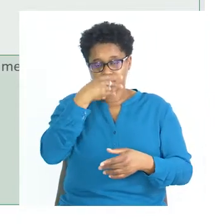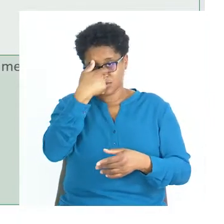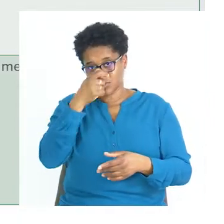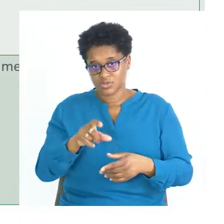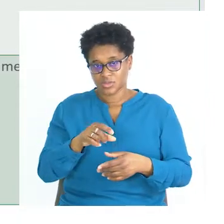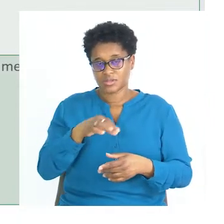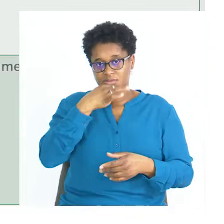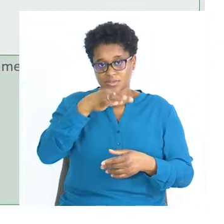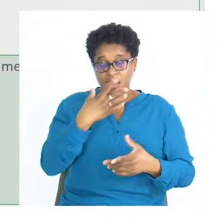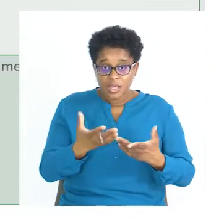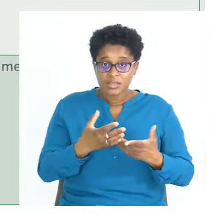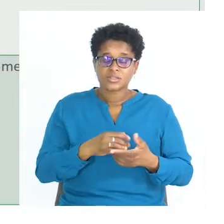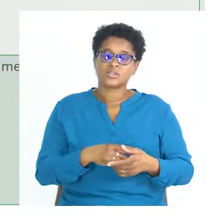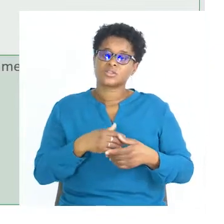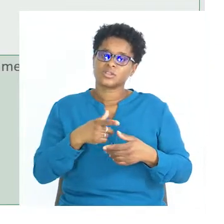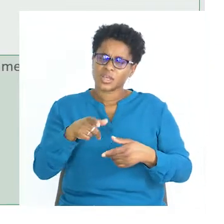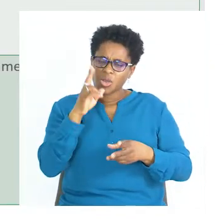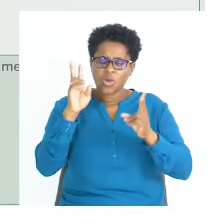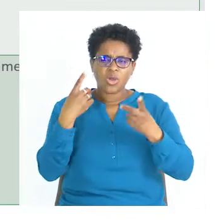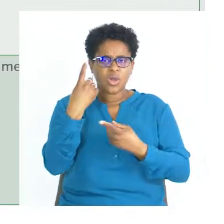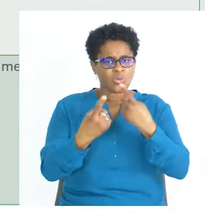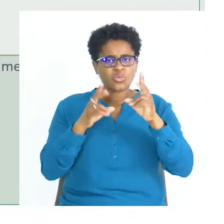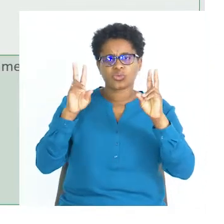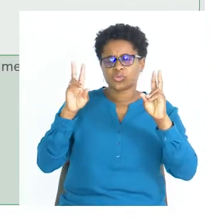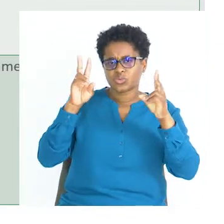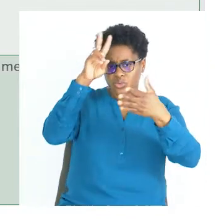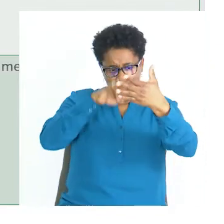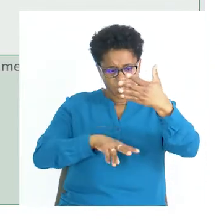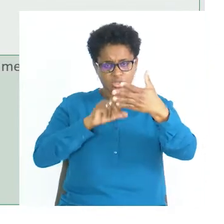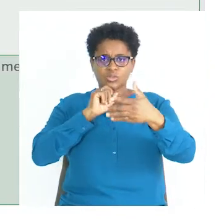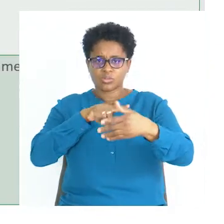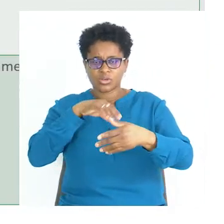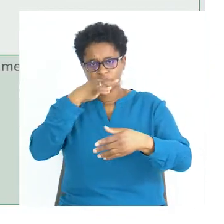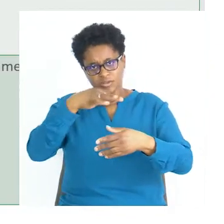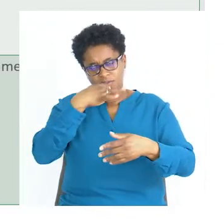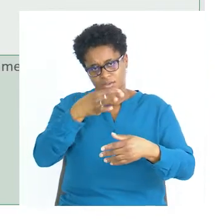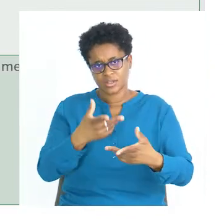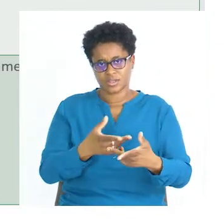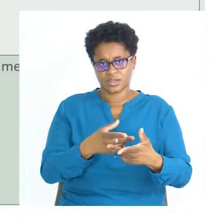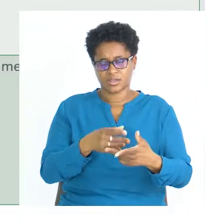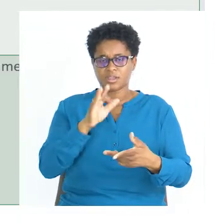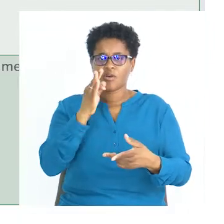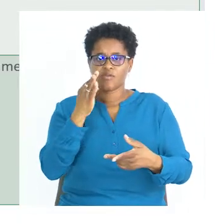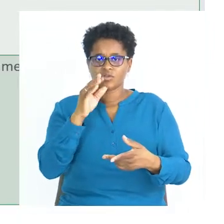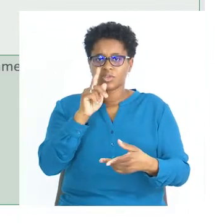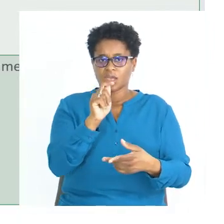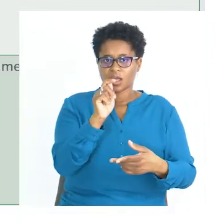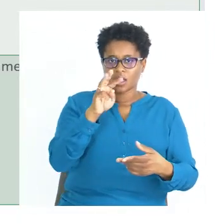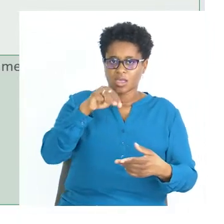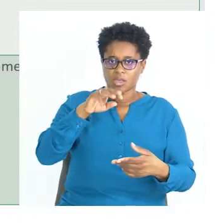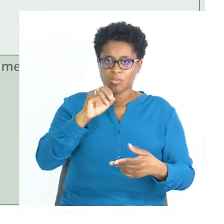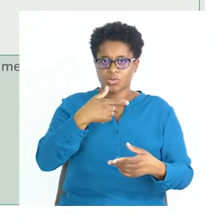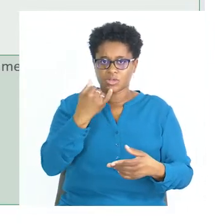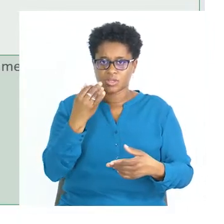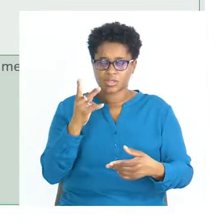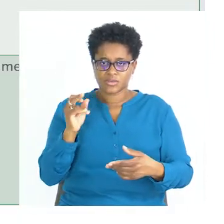dos diários e dos blogs. Esses são alguns textos que tu podes utilizar para dar conta da função emotiva. E traz marcas